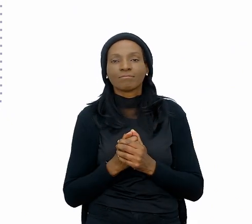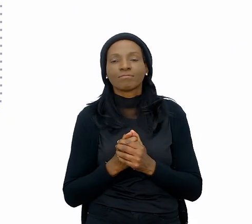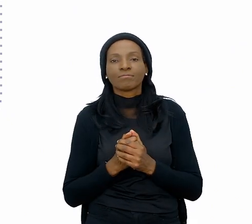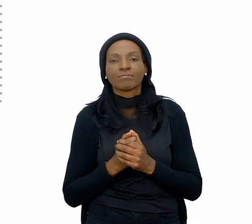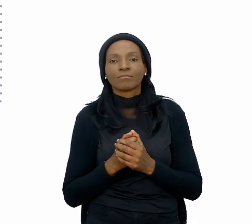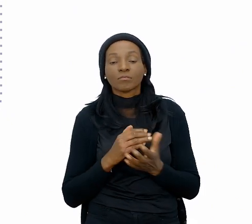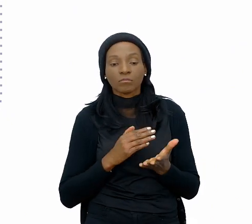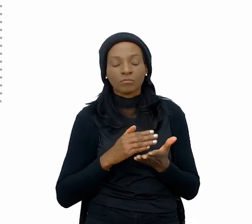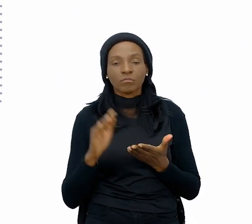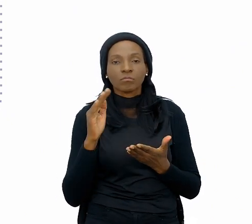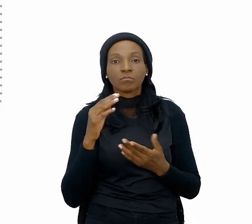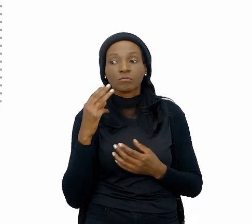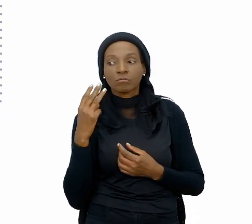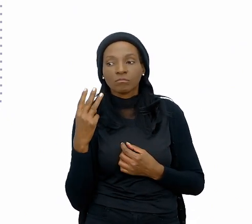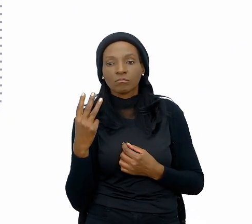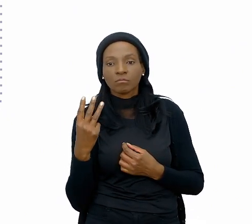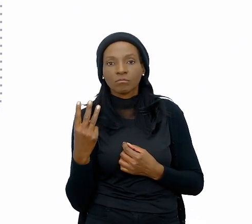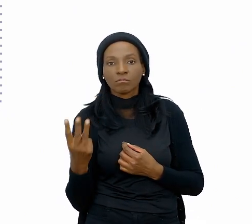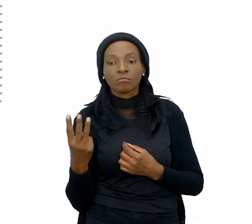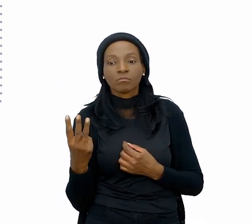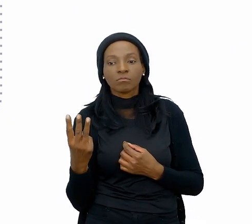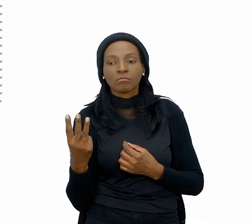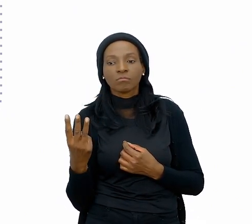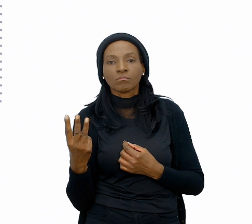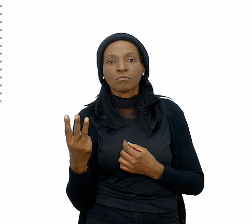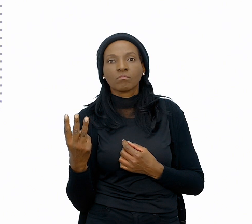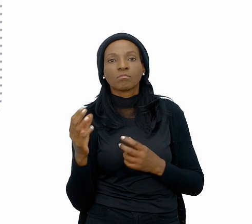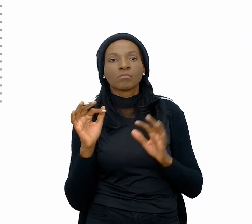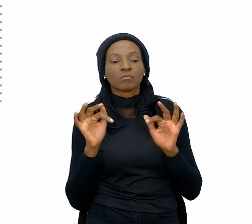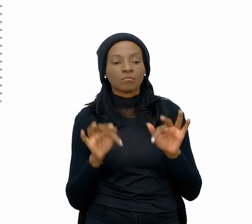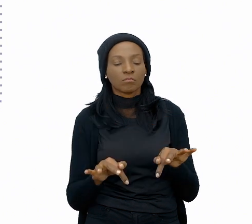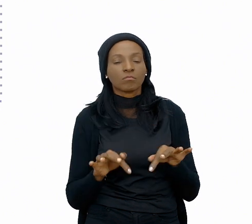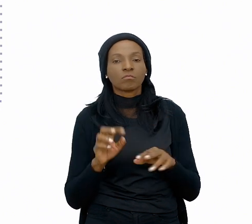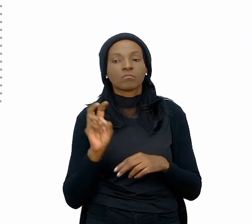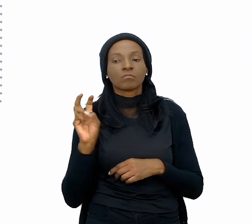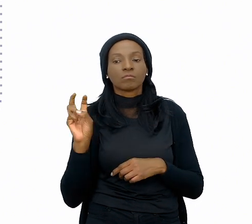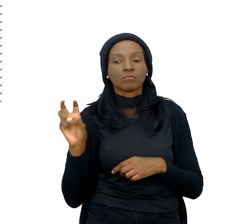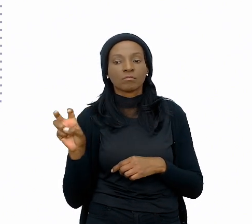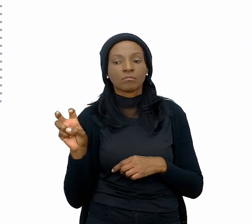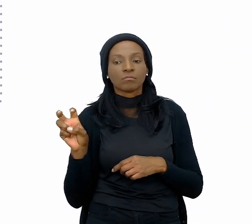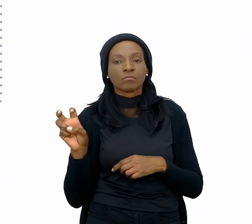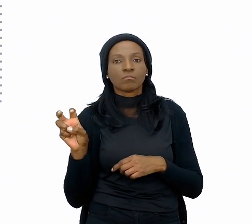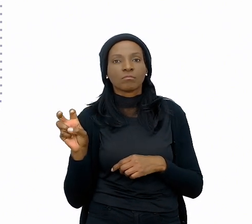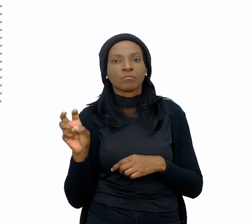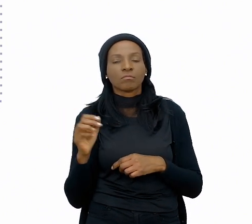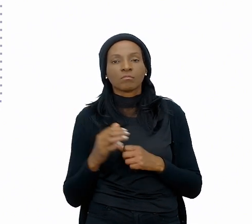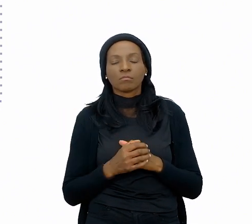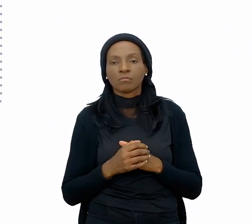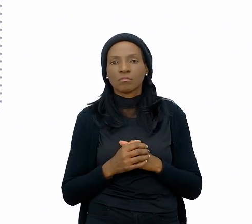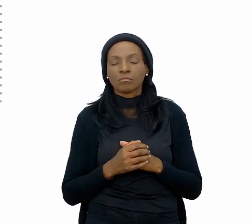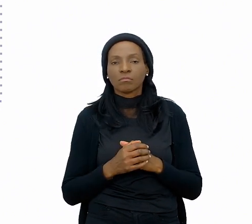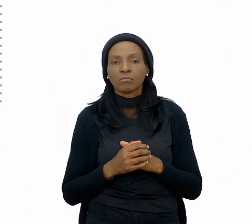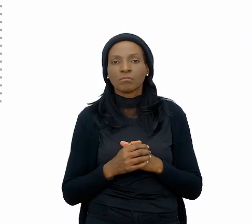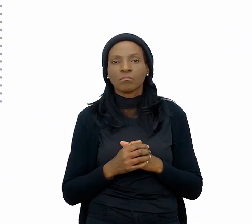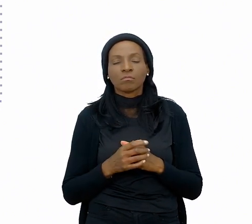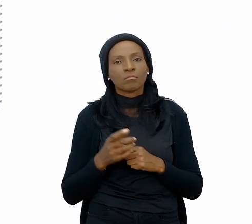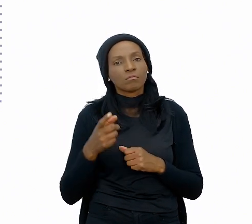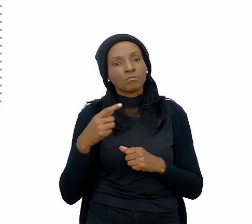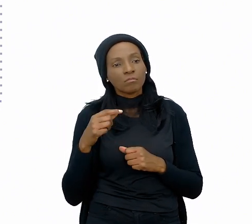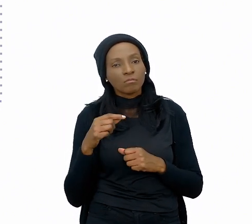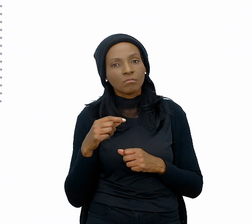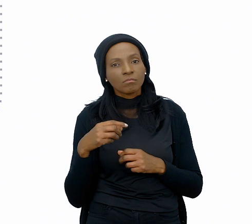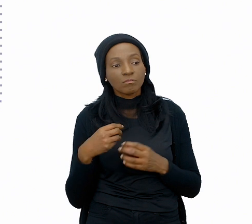que começa com o número 3 e termina com o 5. Então, nesse caso, a gente promove